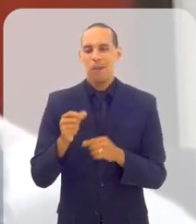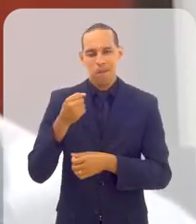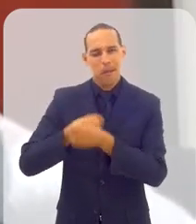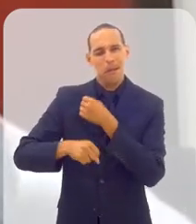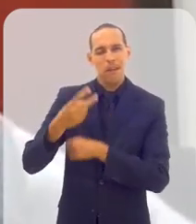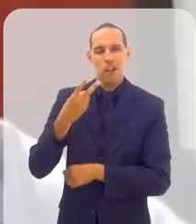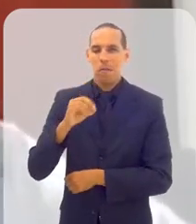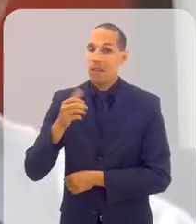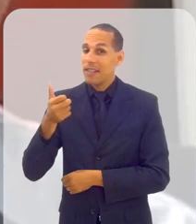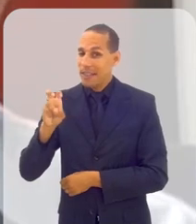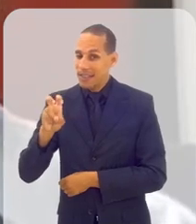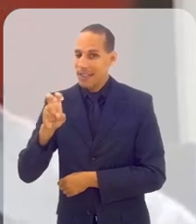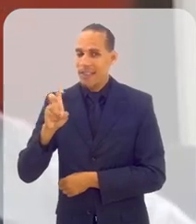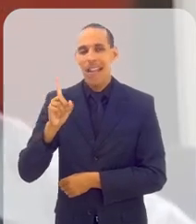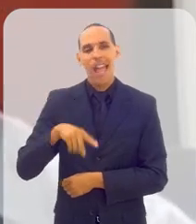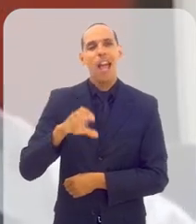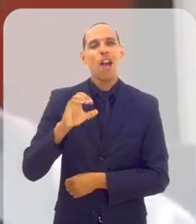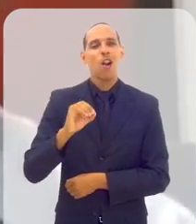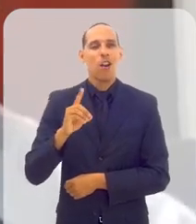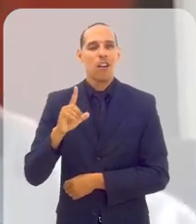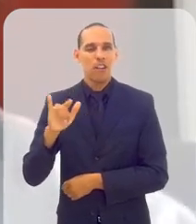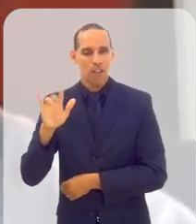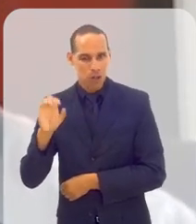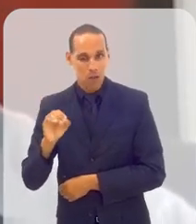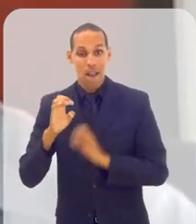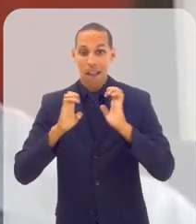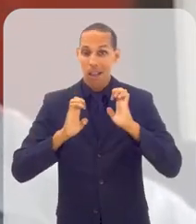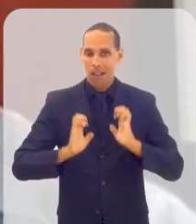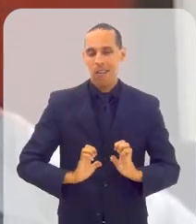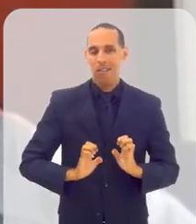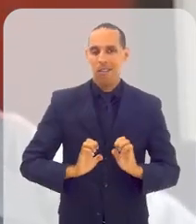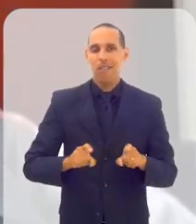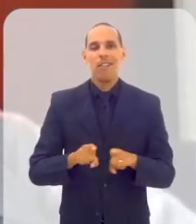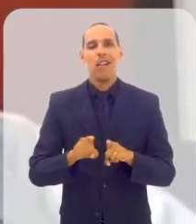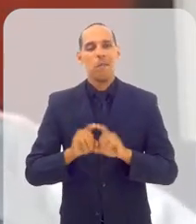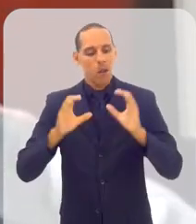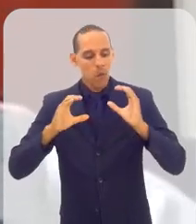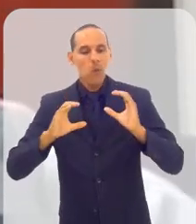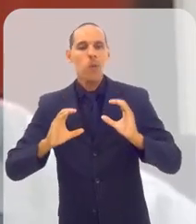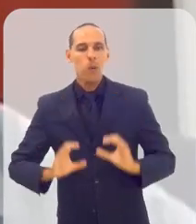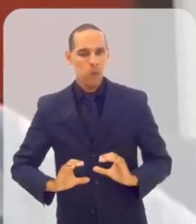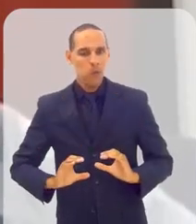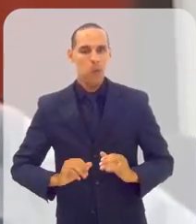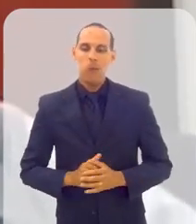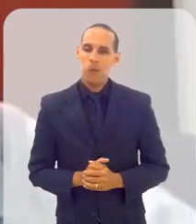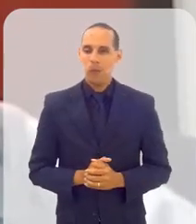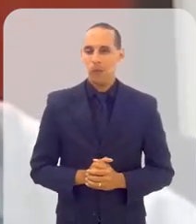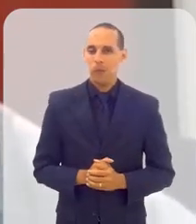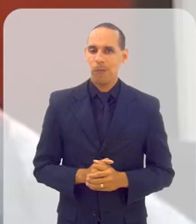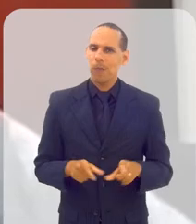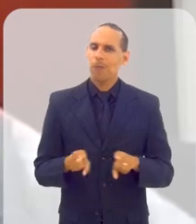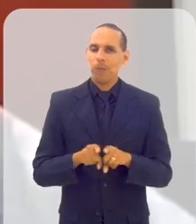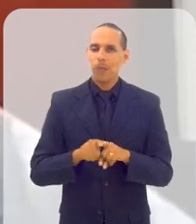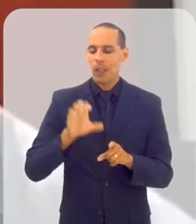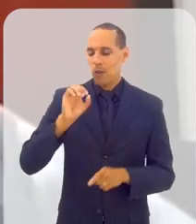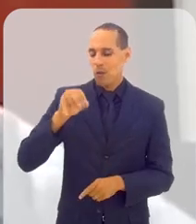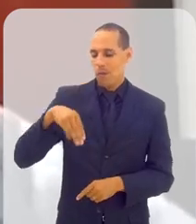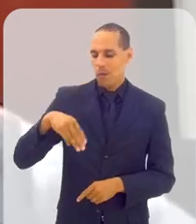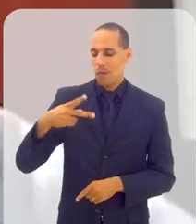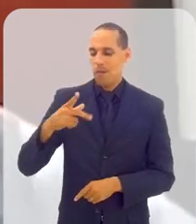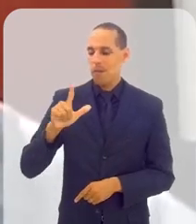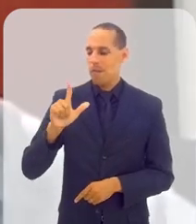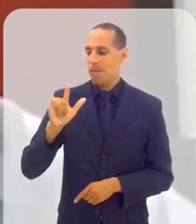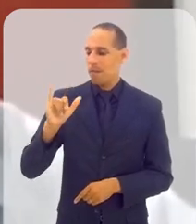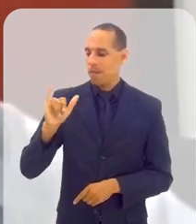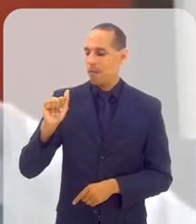em 2015 o Código de Ética e Conduta, Código de Ética, Conduta e